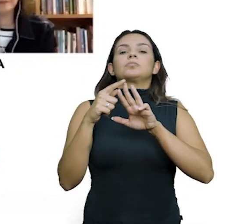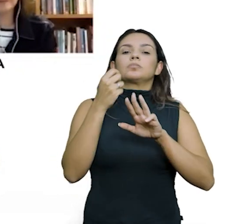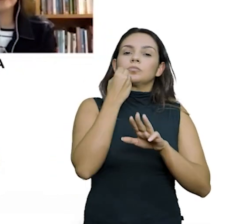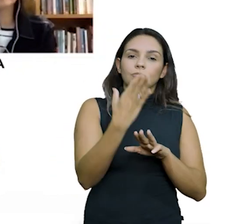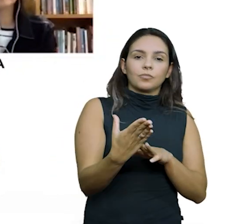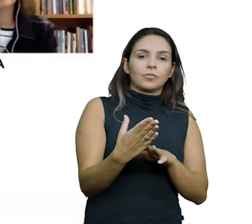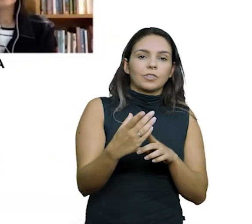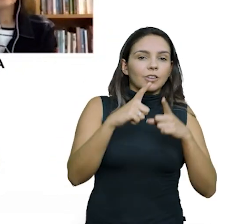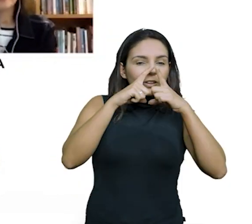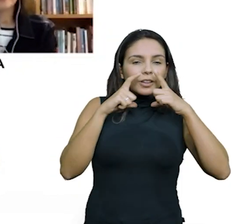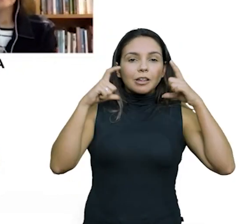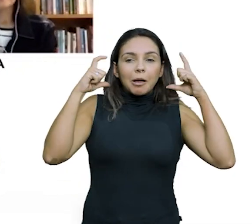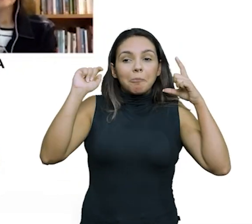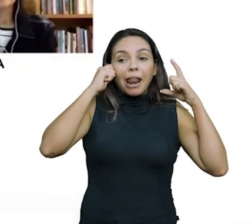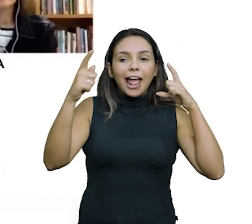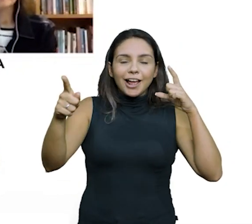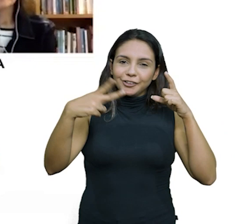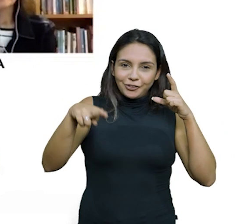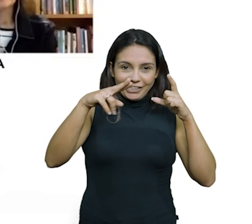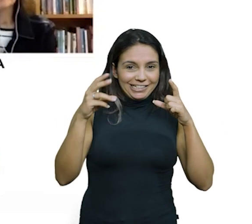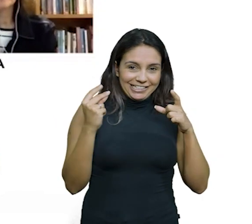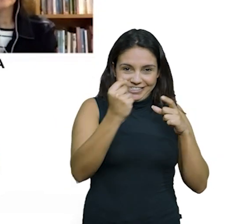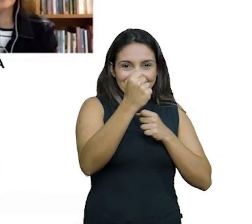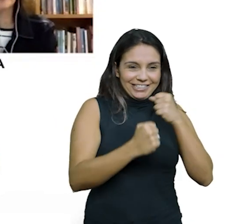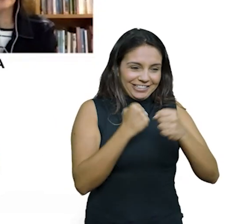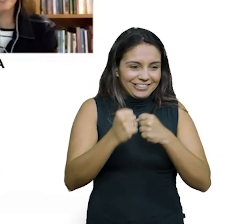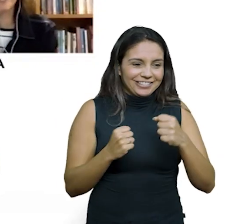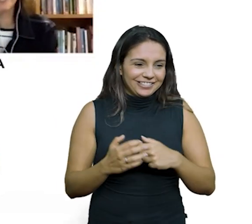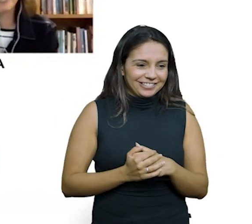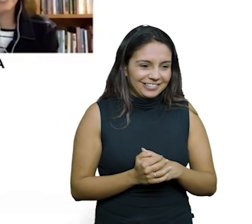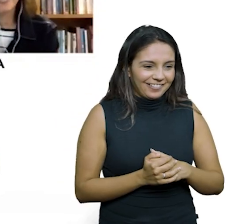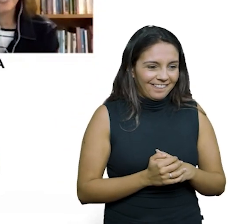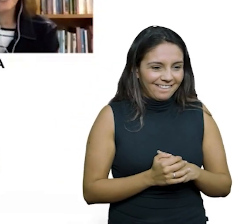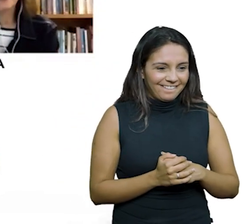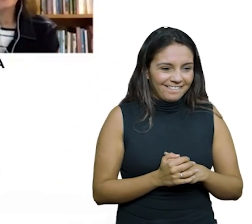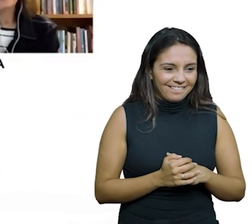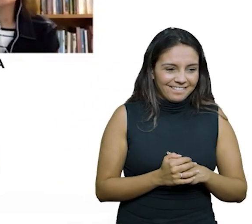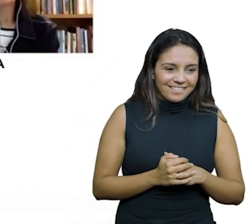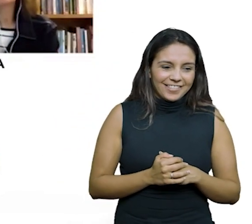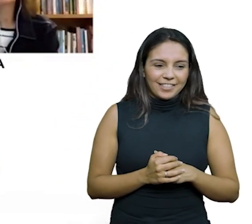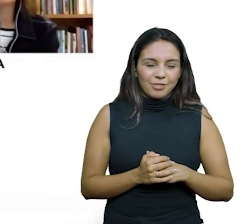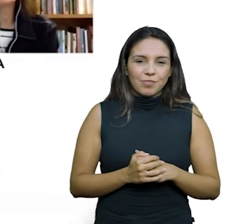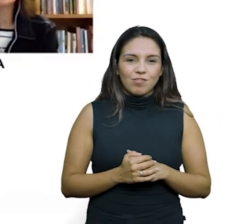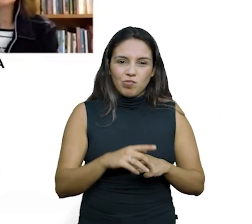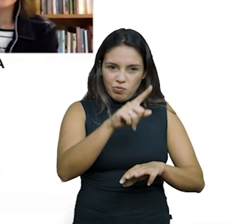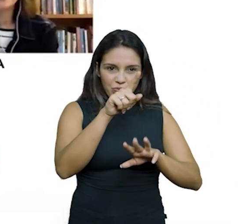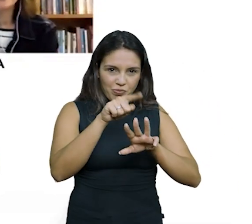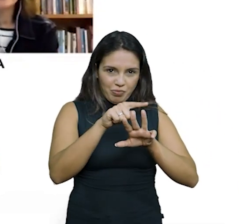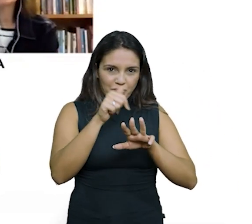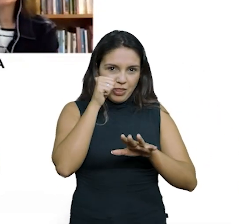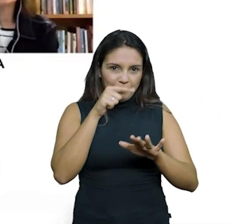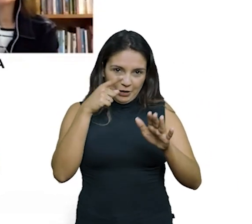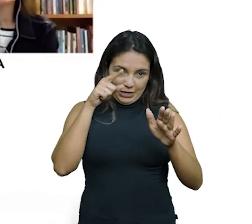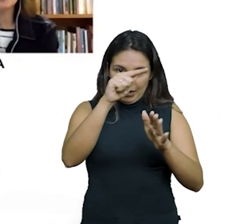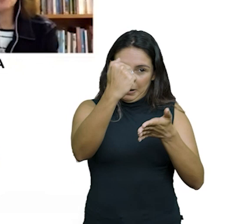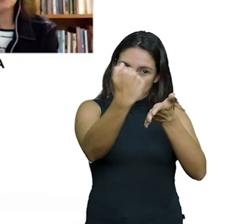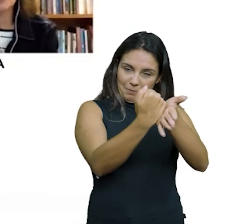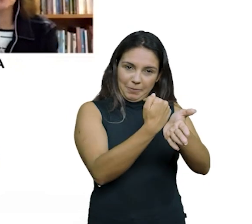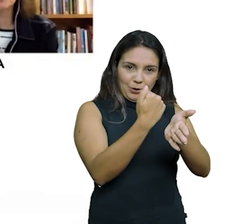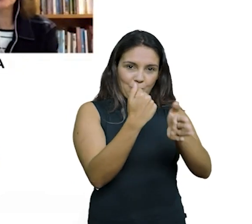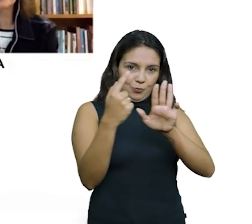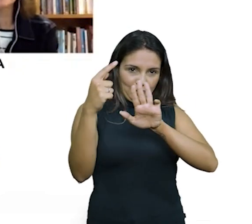você põe block aí, sai correndo aí, dá tudo certo. Qualquer coisa é isso. Deixa eu só te fazer uma